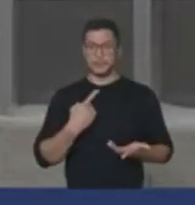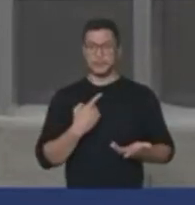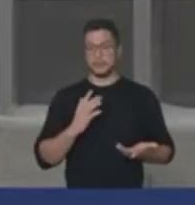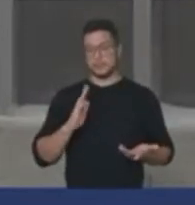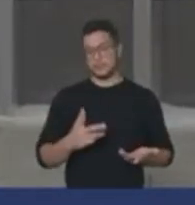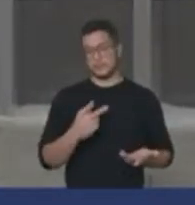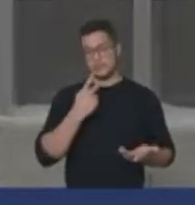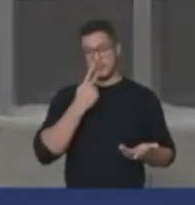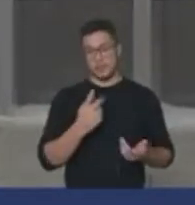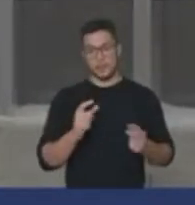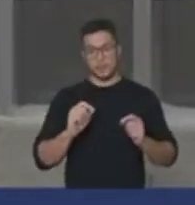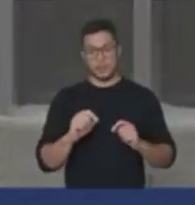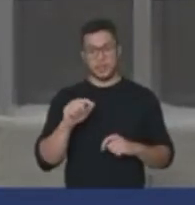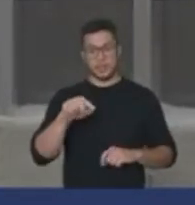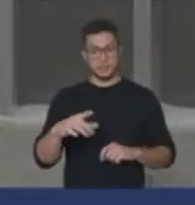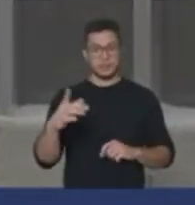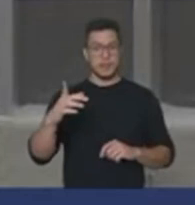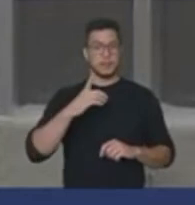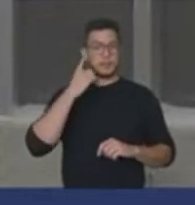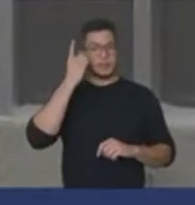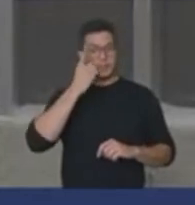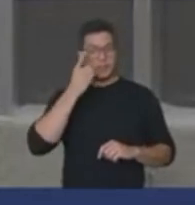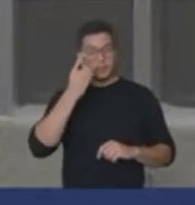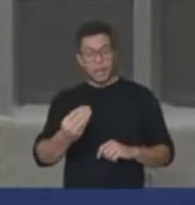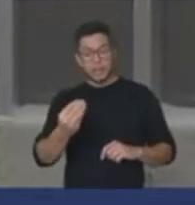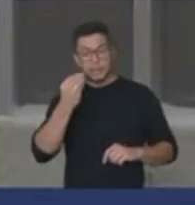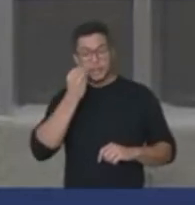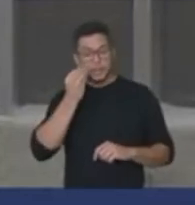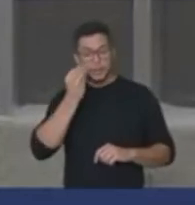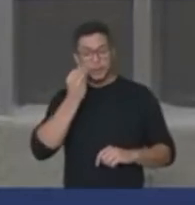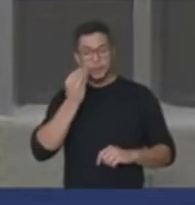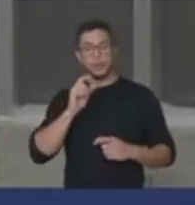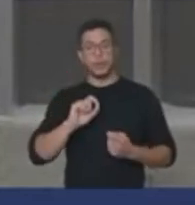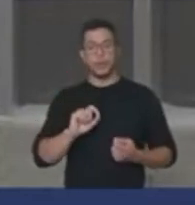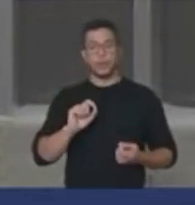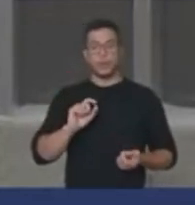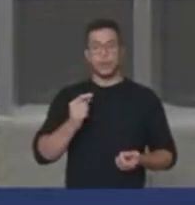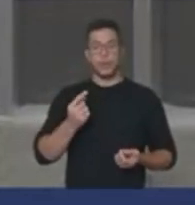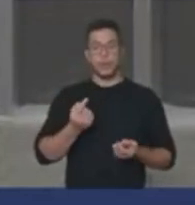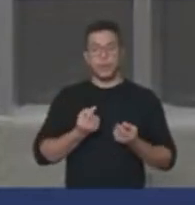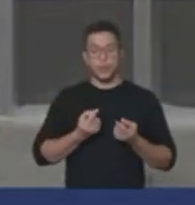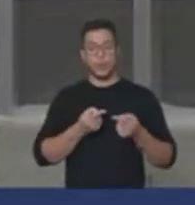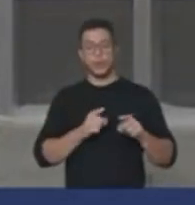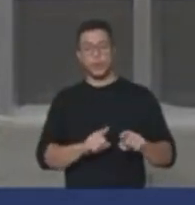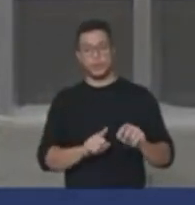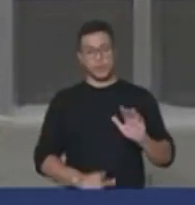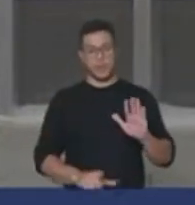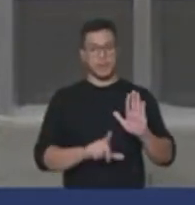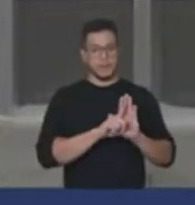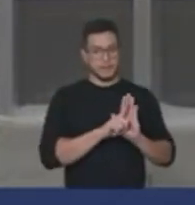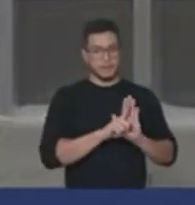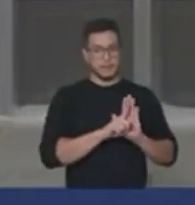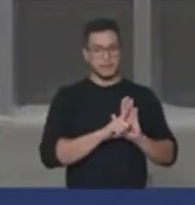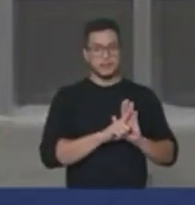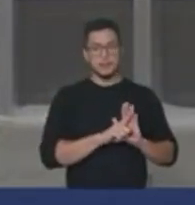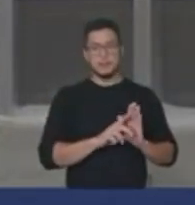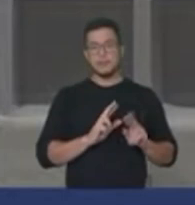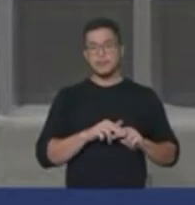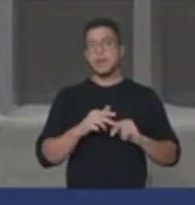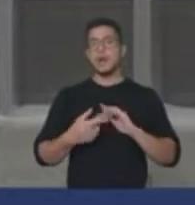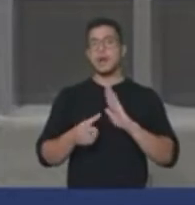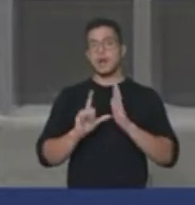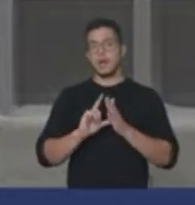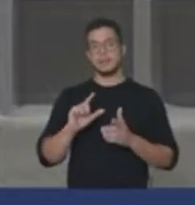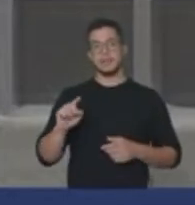deputado tentou mais uma vez infringir a lei, que ele já fez inúmeras vezes como promotor de